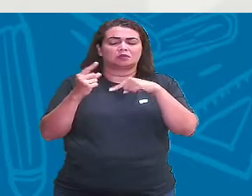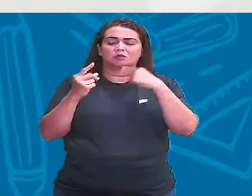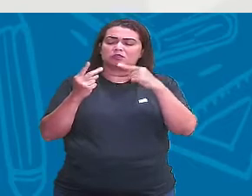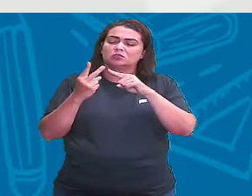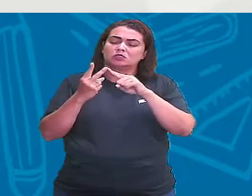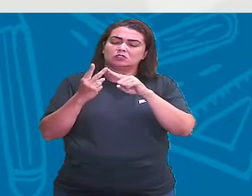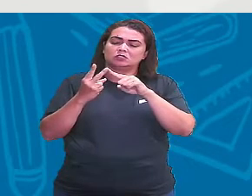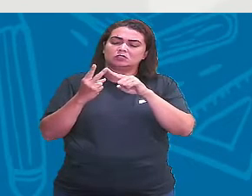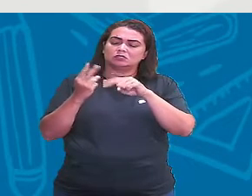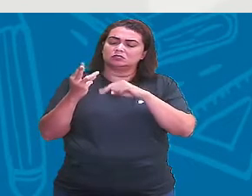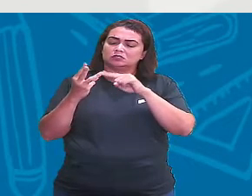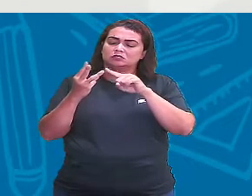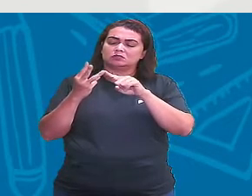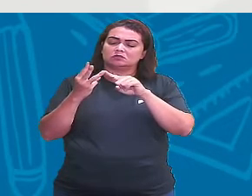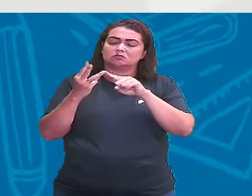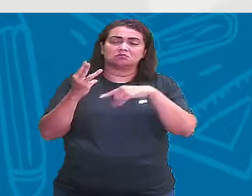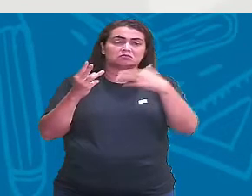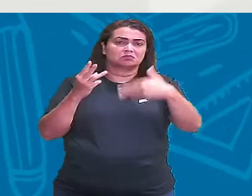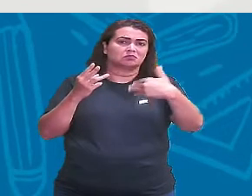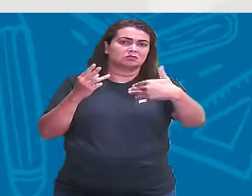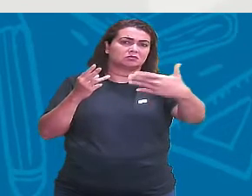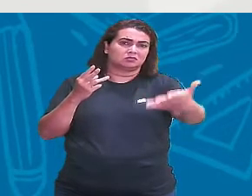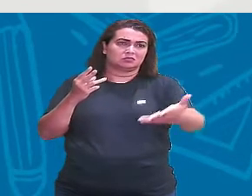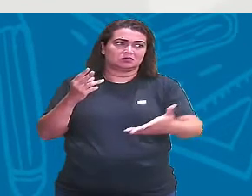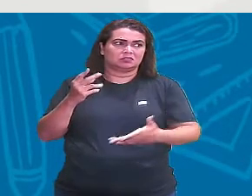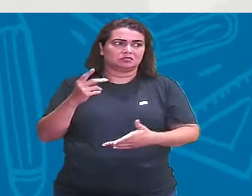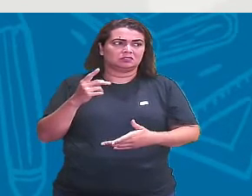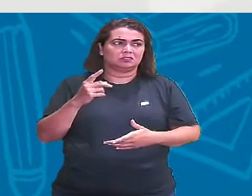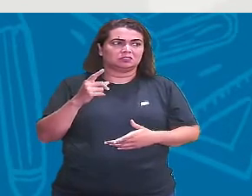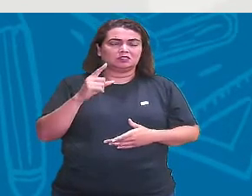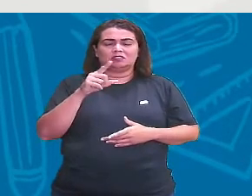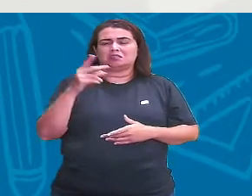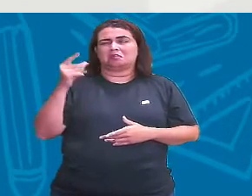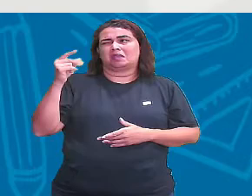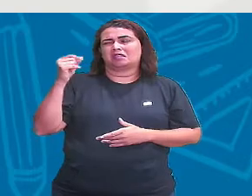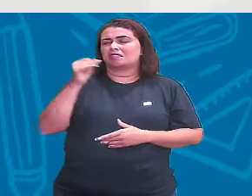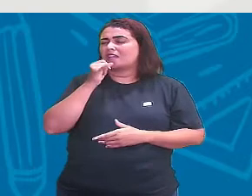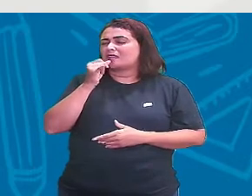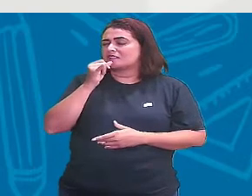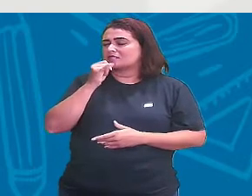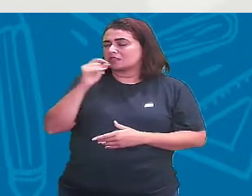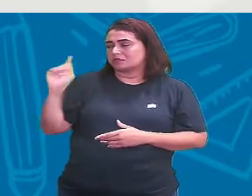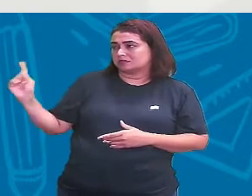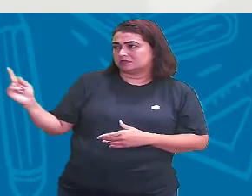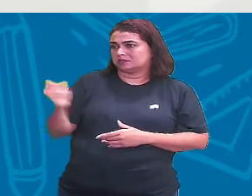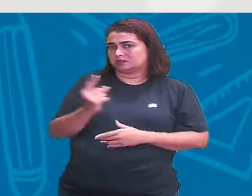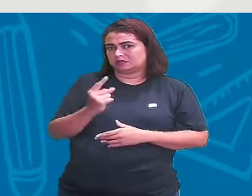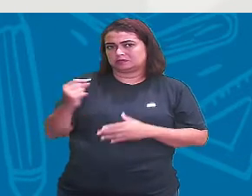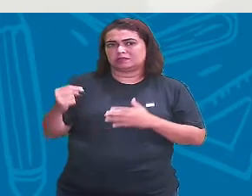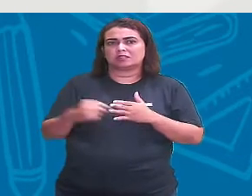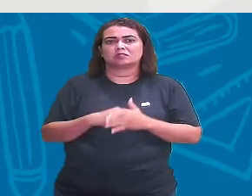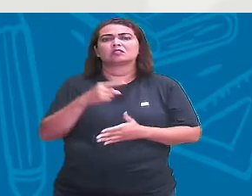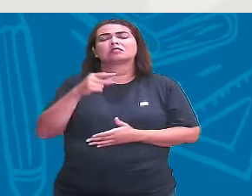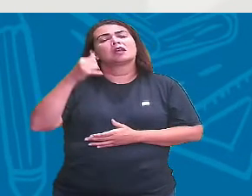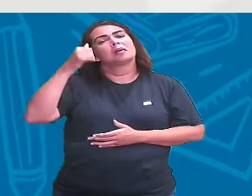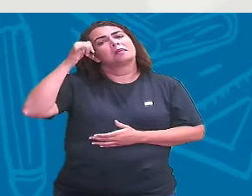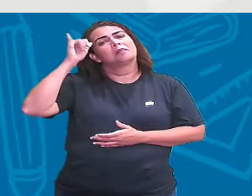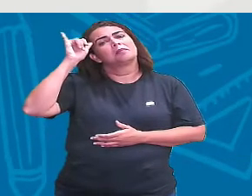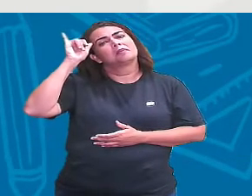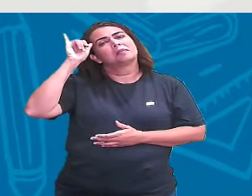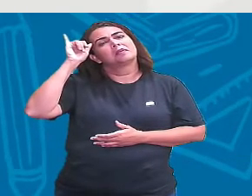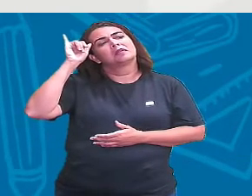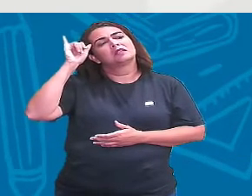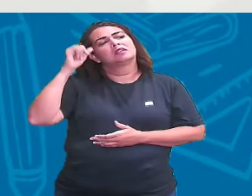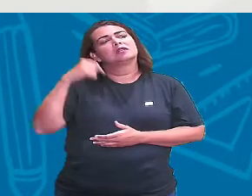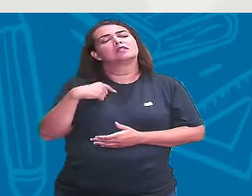2. Então, se você chegasse para mim numa outra época e perguntasse assim, Mariana, quantos bois você tem? Eu ia dizer, rapaz,